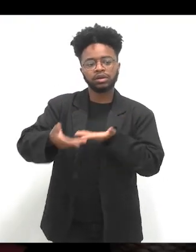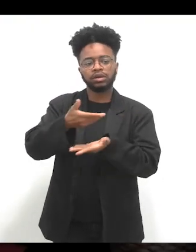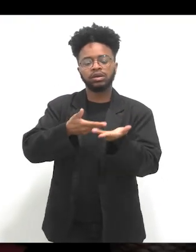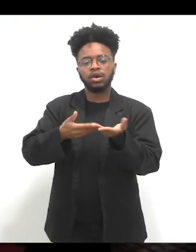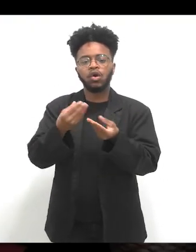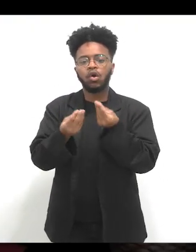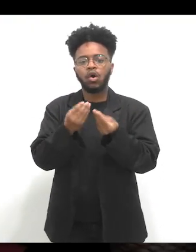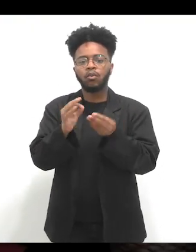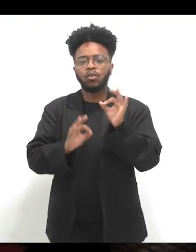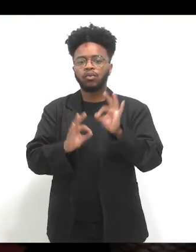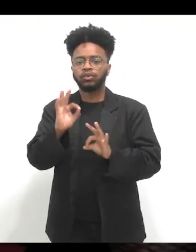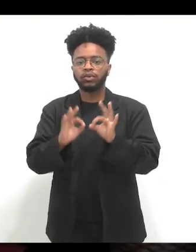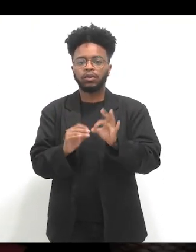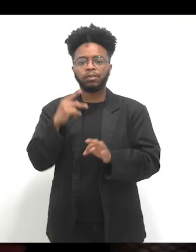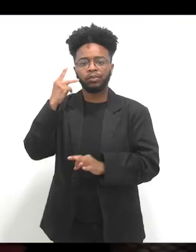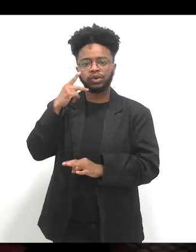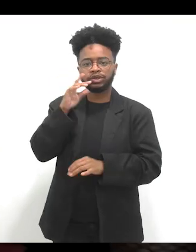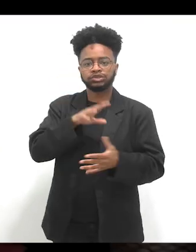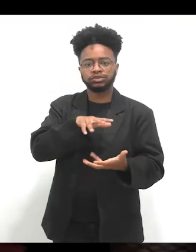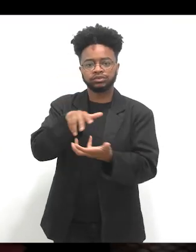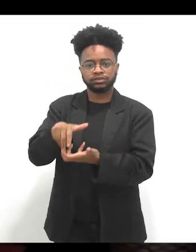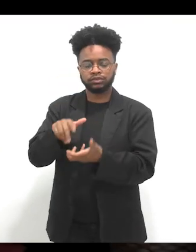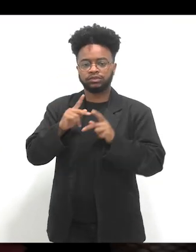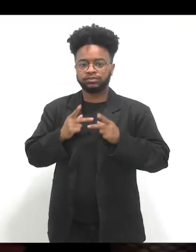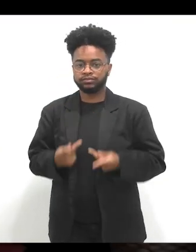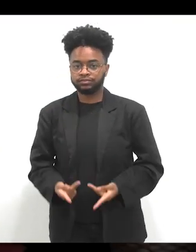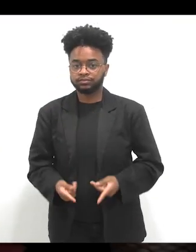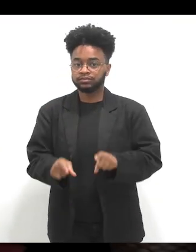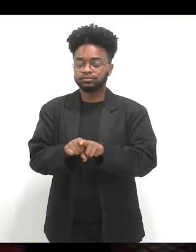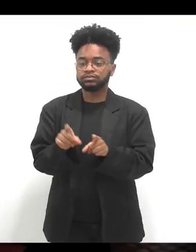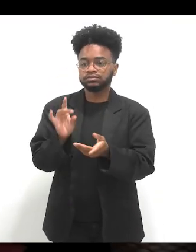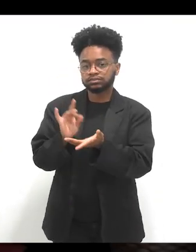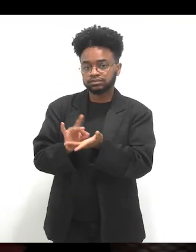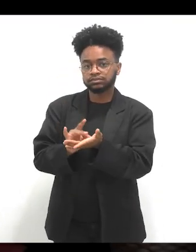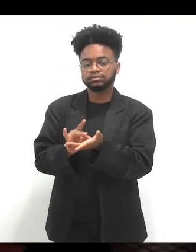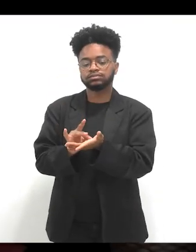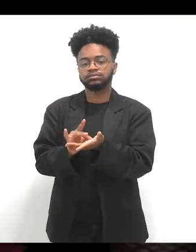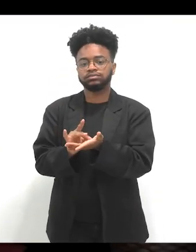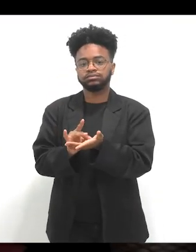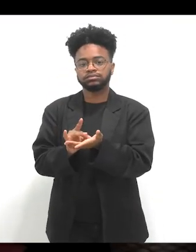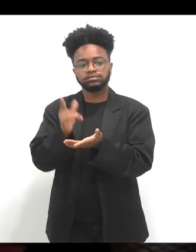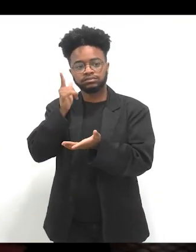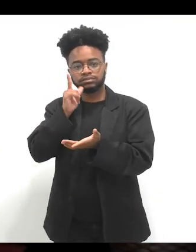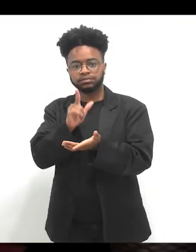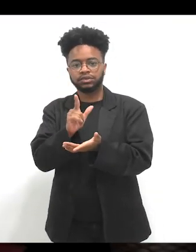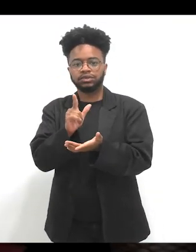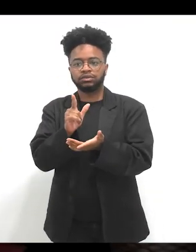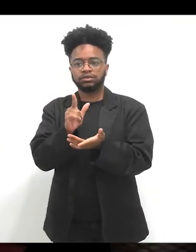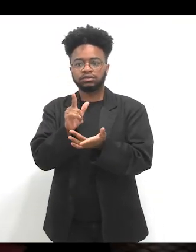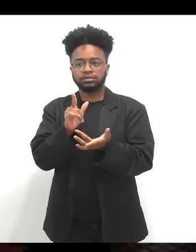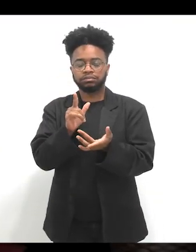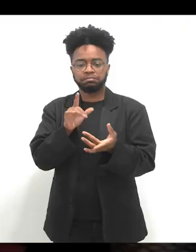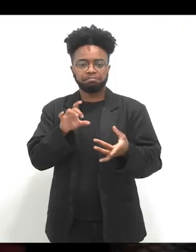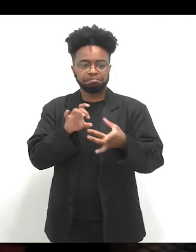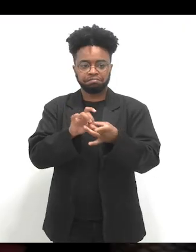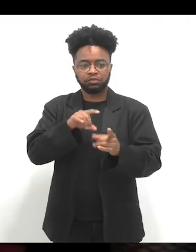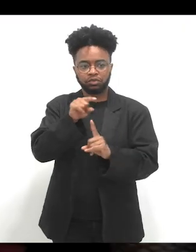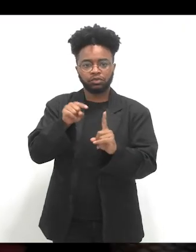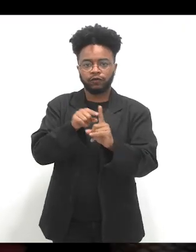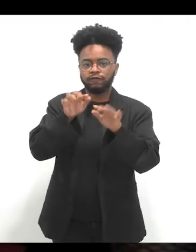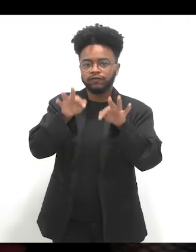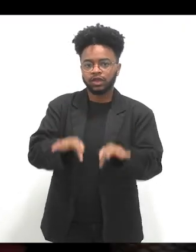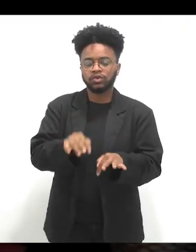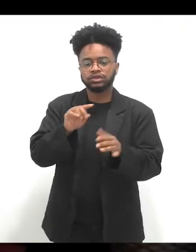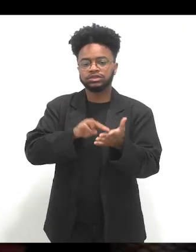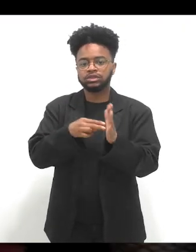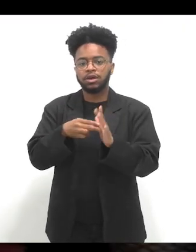na construção de uma política internacional humanitária e que ela efetivamente chegue ao seu ponto de chegada, vamos dizer